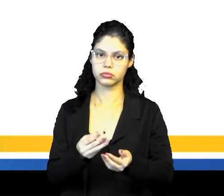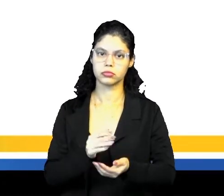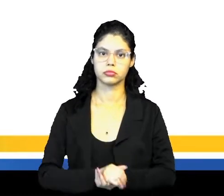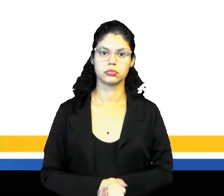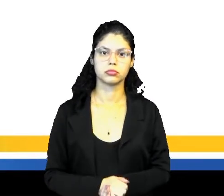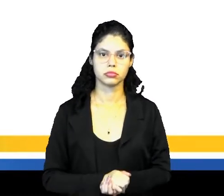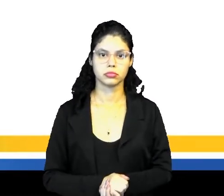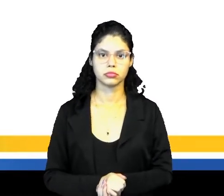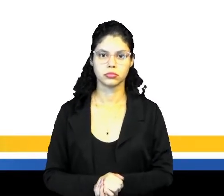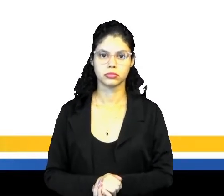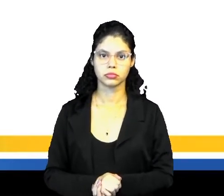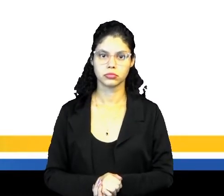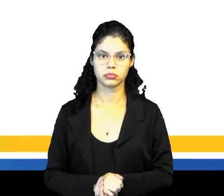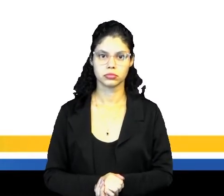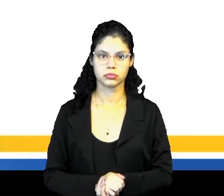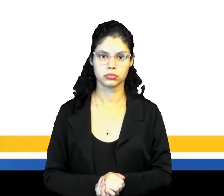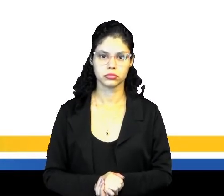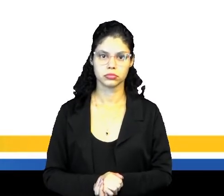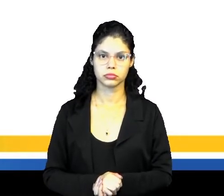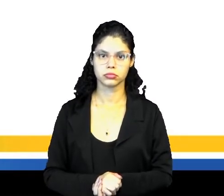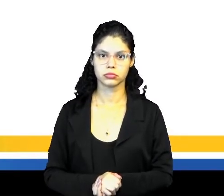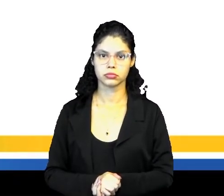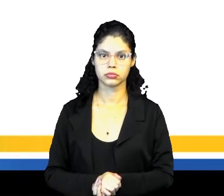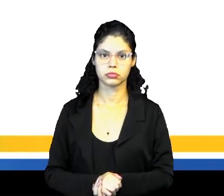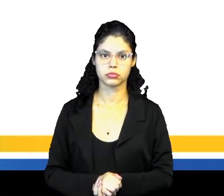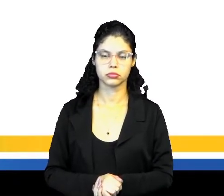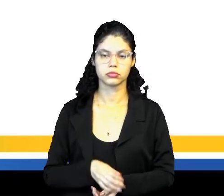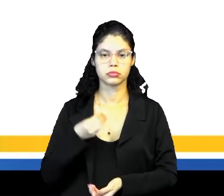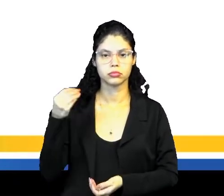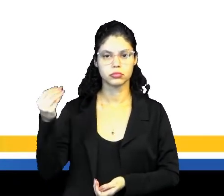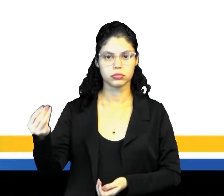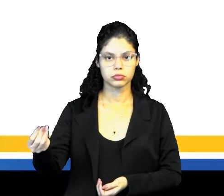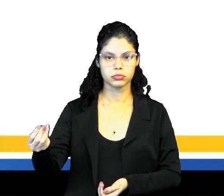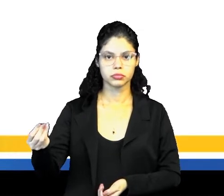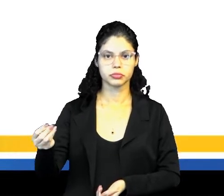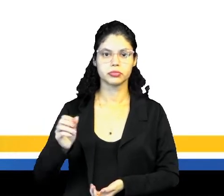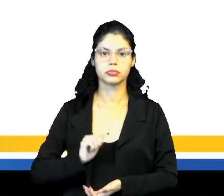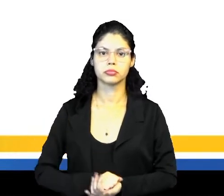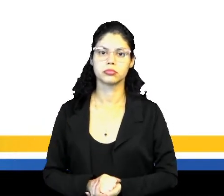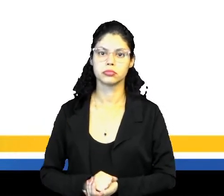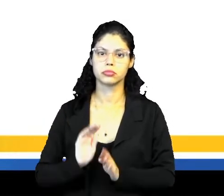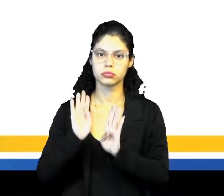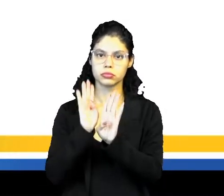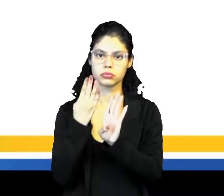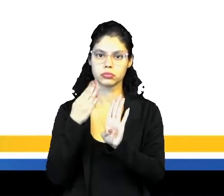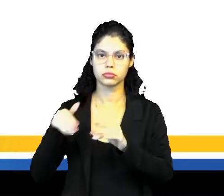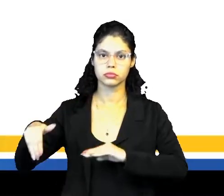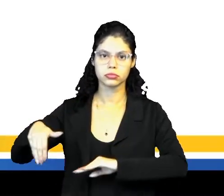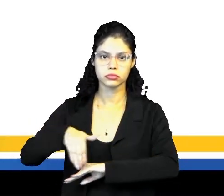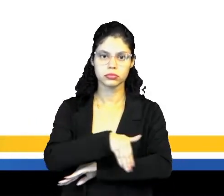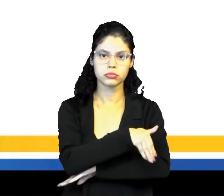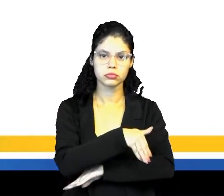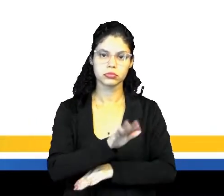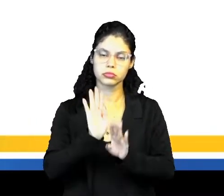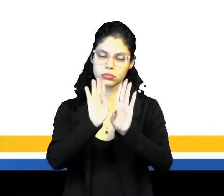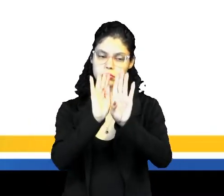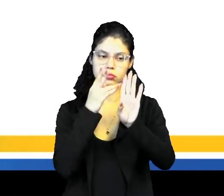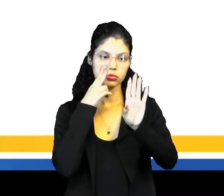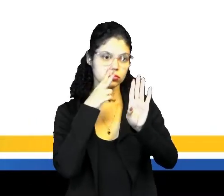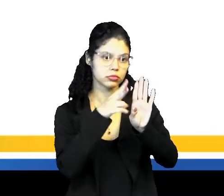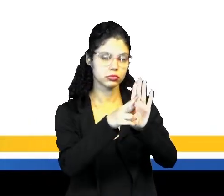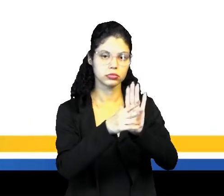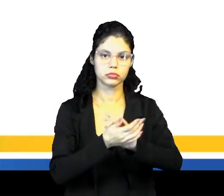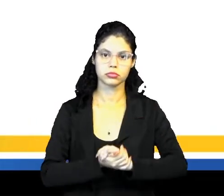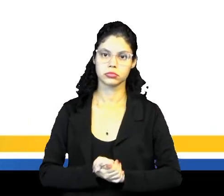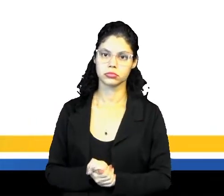devolver. E give onto, dar para. Nós temos aqui porta, corredor, vista de uma janela,